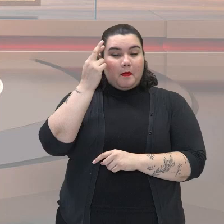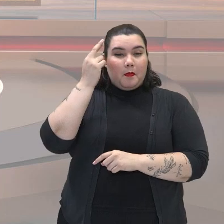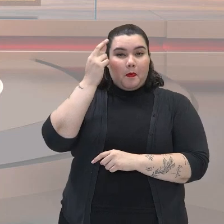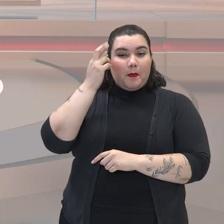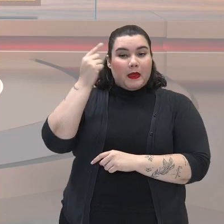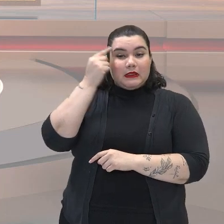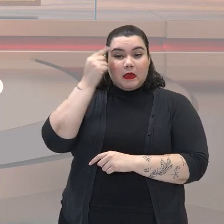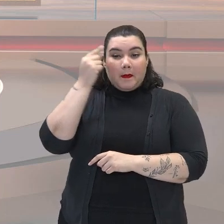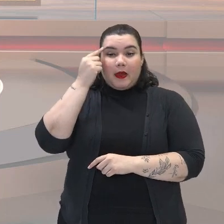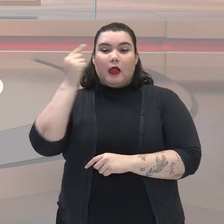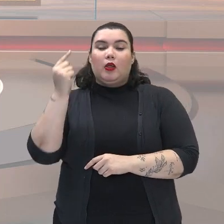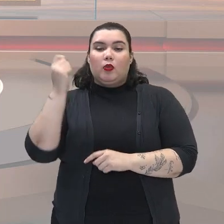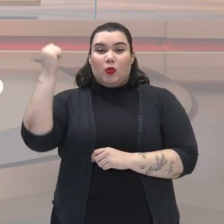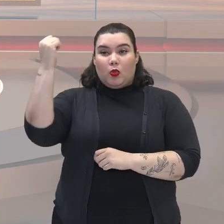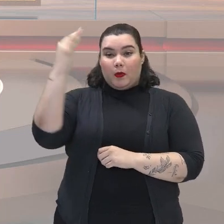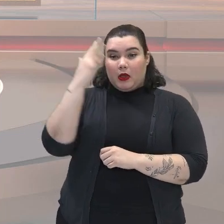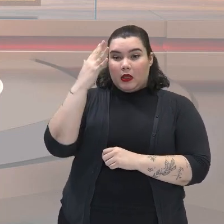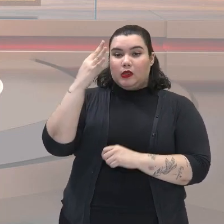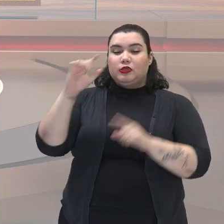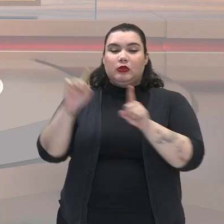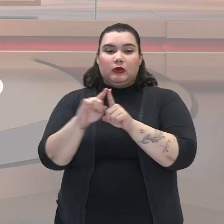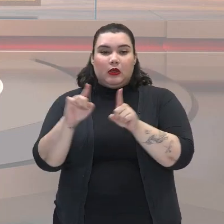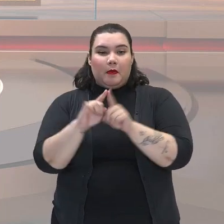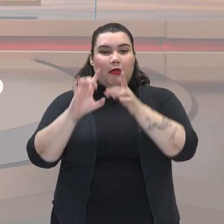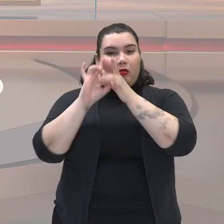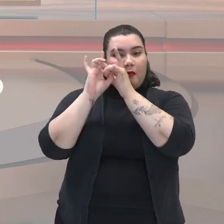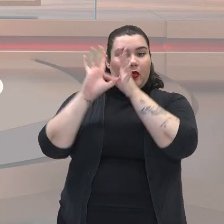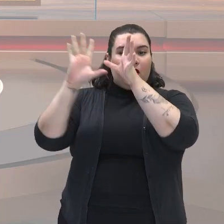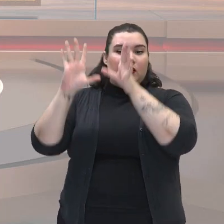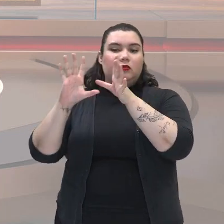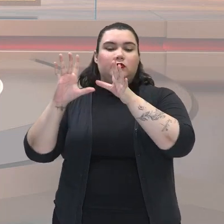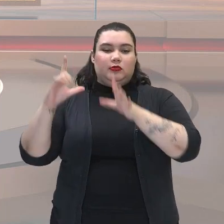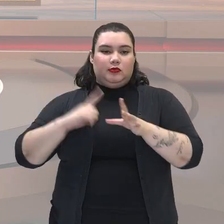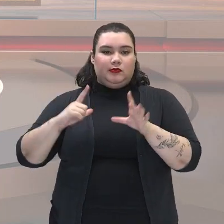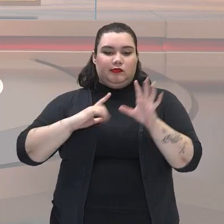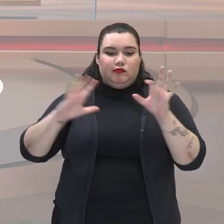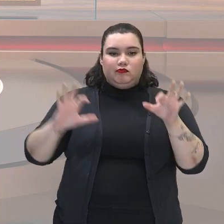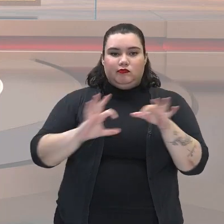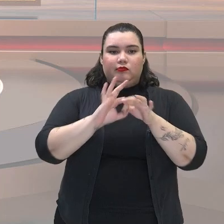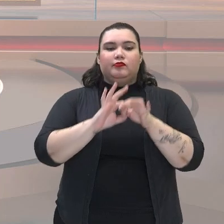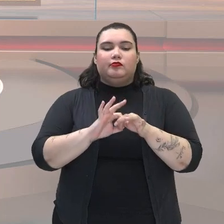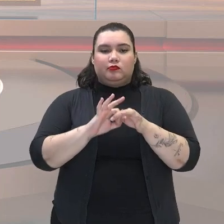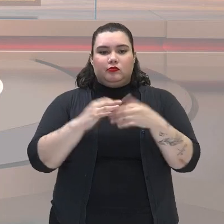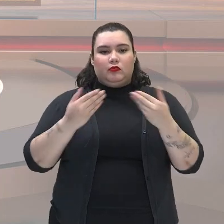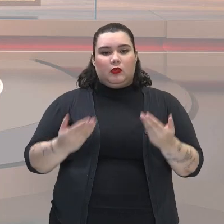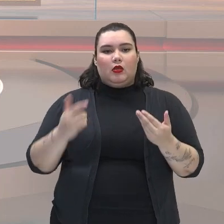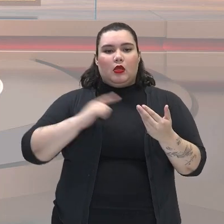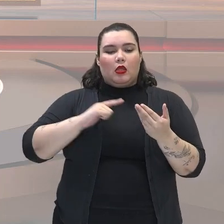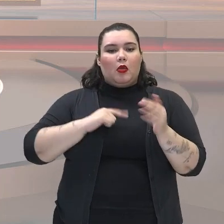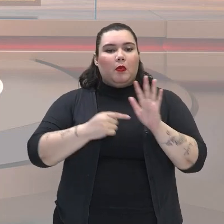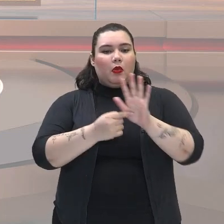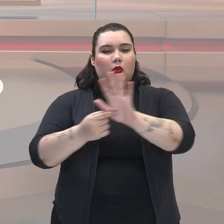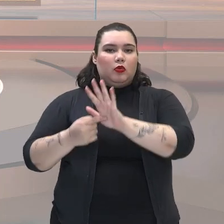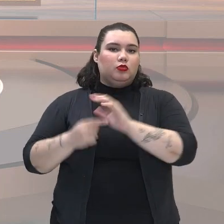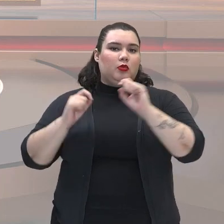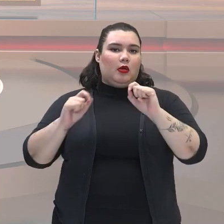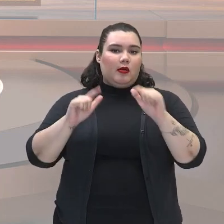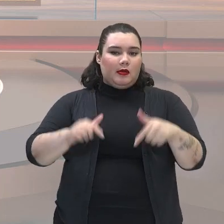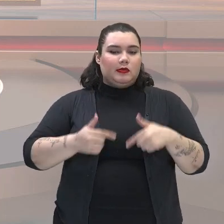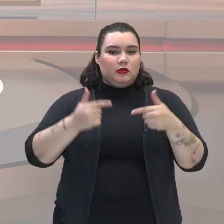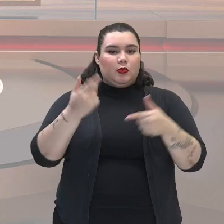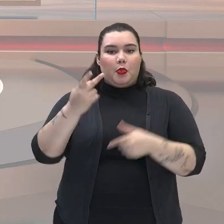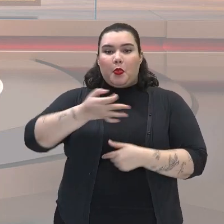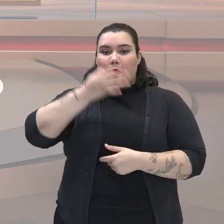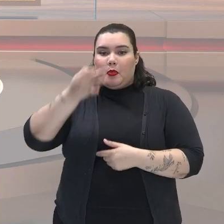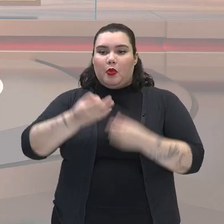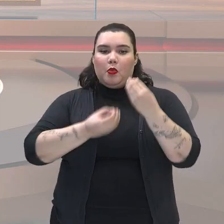iluminista e pensamento liberal também, que advém dali do pensamento iluminista, né, quando o John Locke coloca em prática ali as suas ideias da